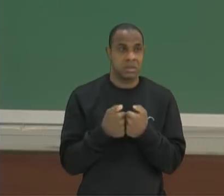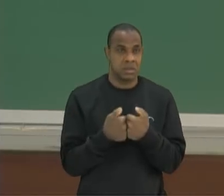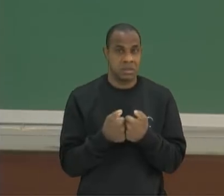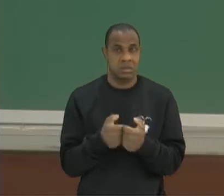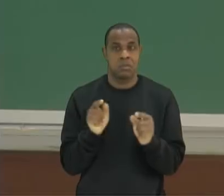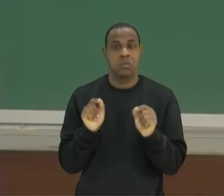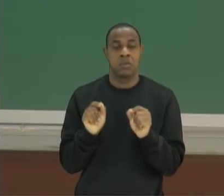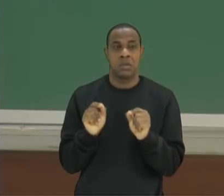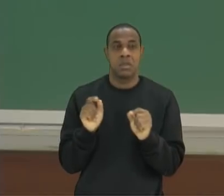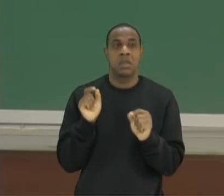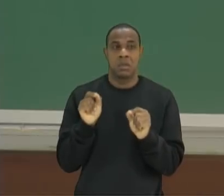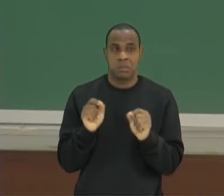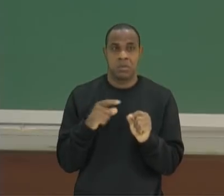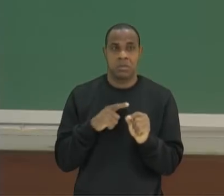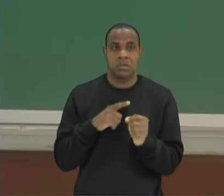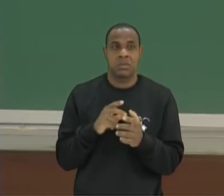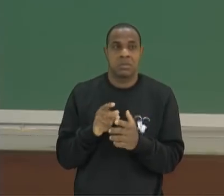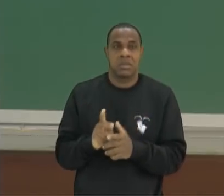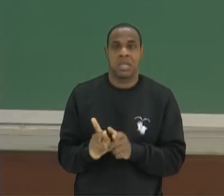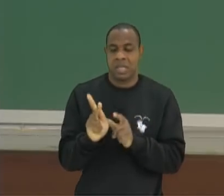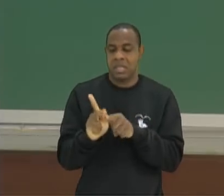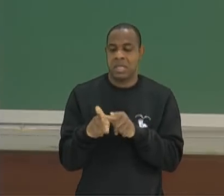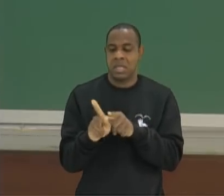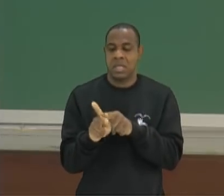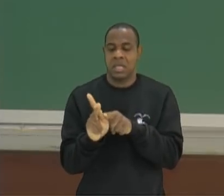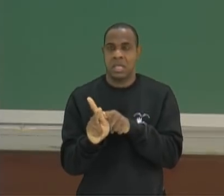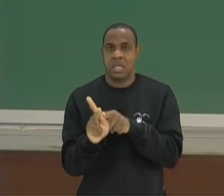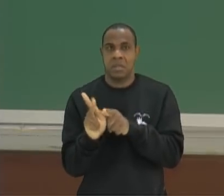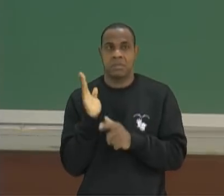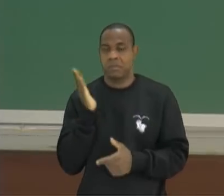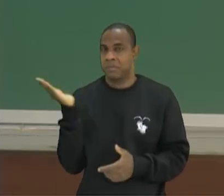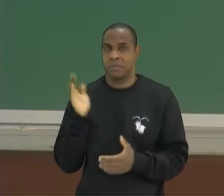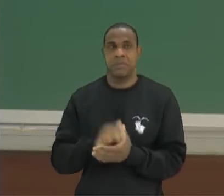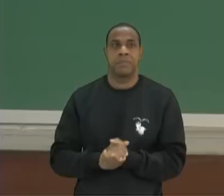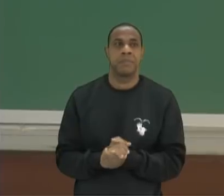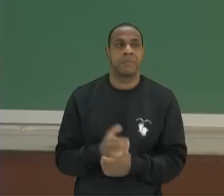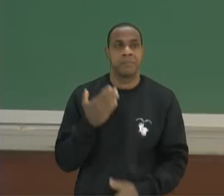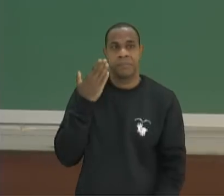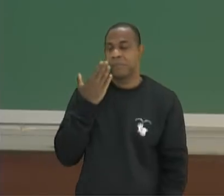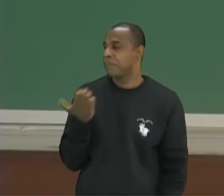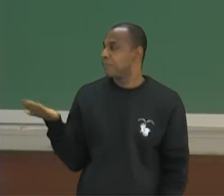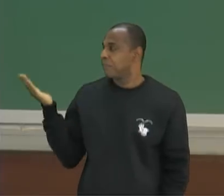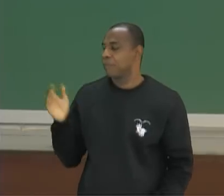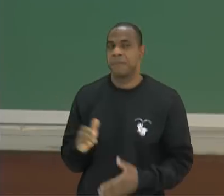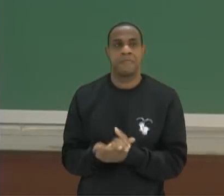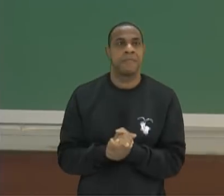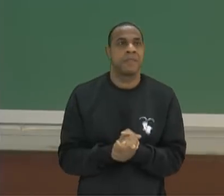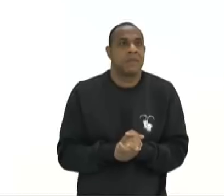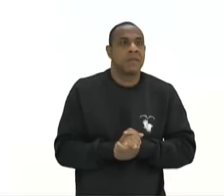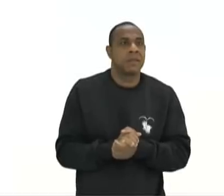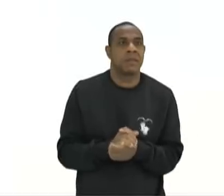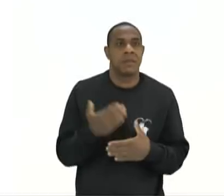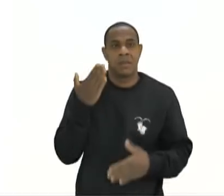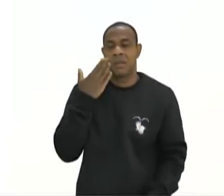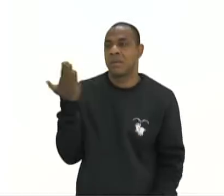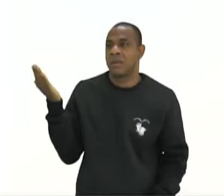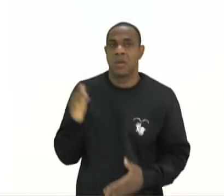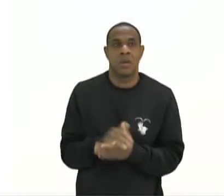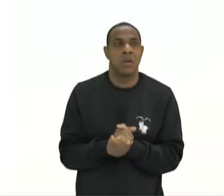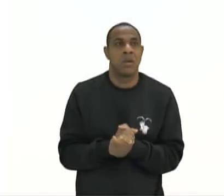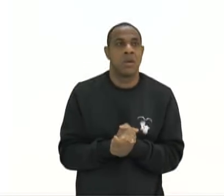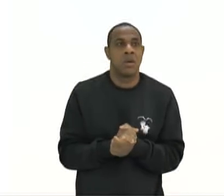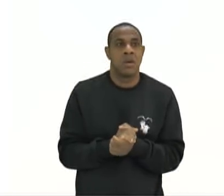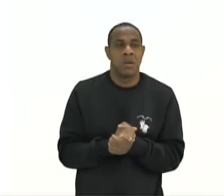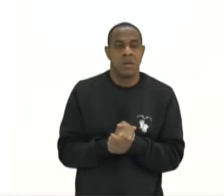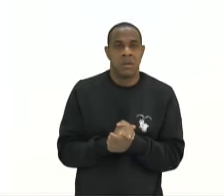pode compactar na letra K. Avançando então, temos aqui o período da onda e vamos lá. O